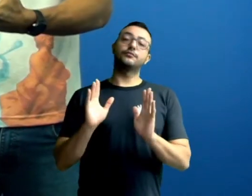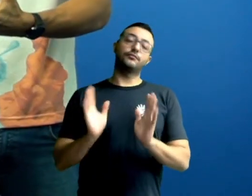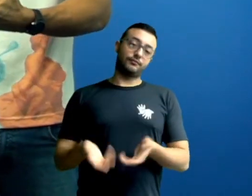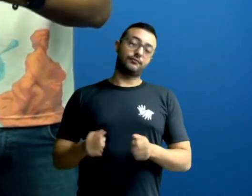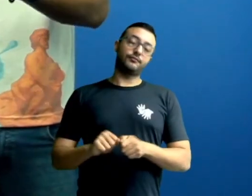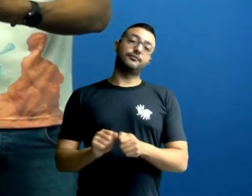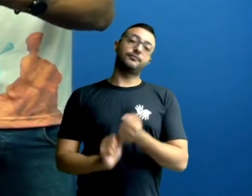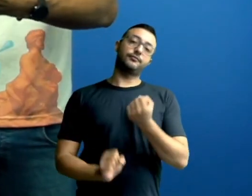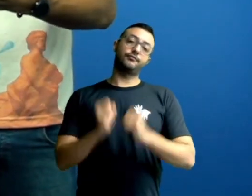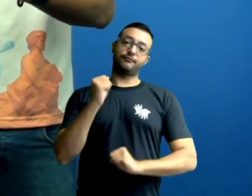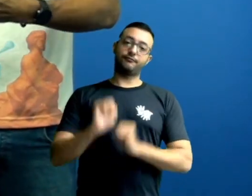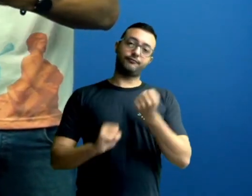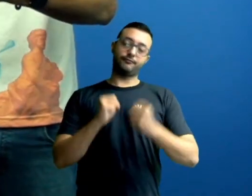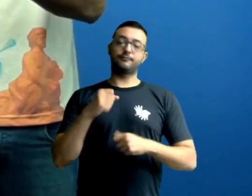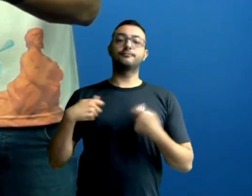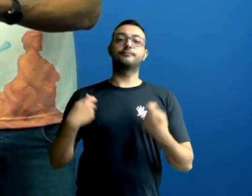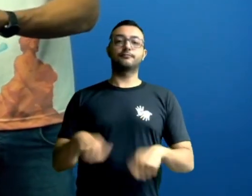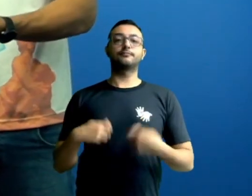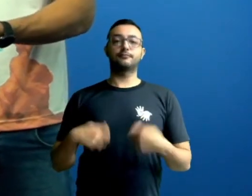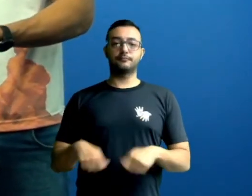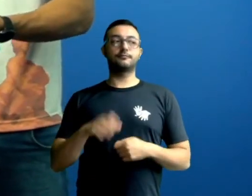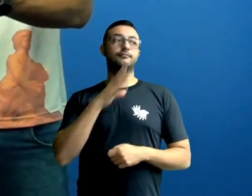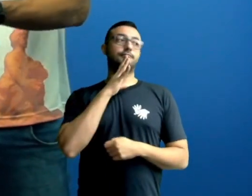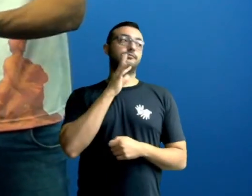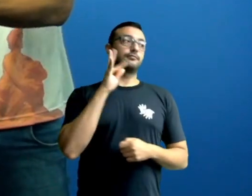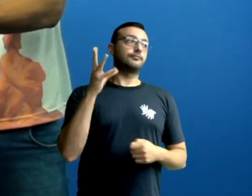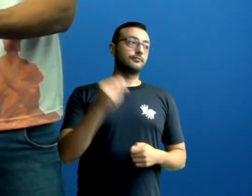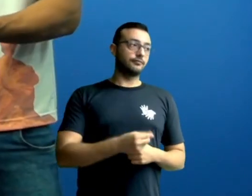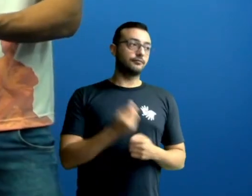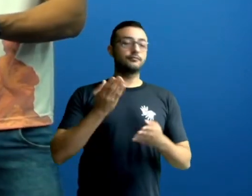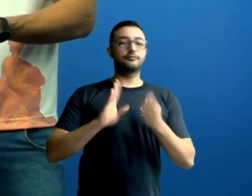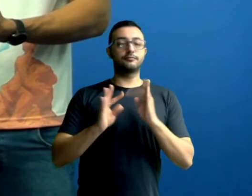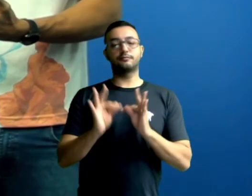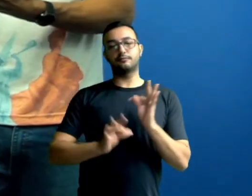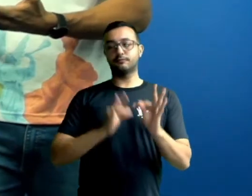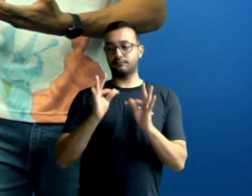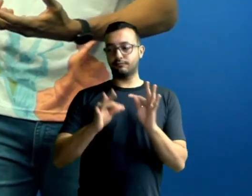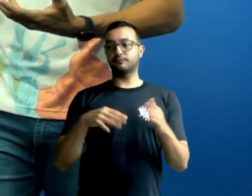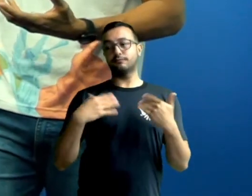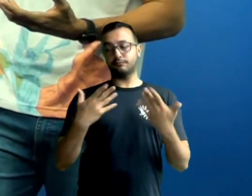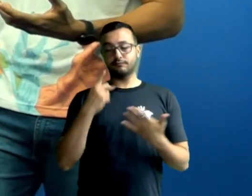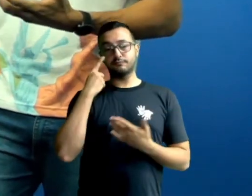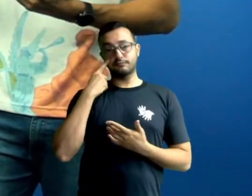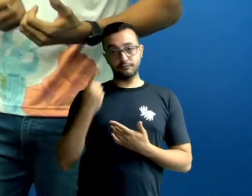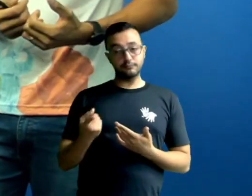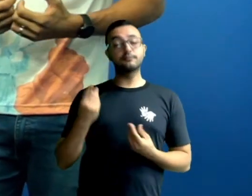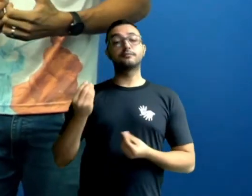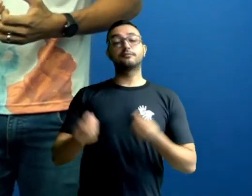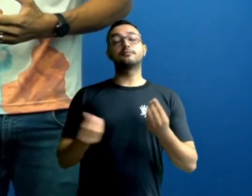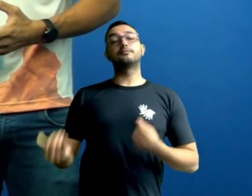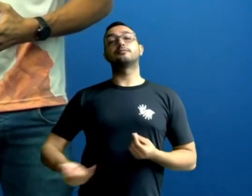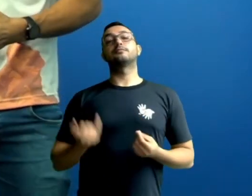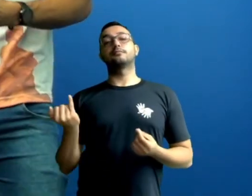serem produzidos, tiveram que ter um determinado conhecimento da biotecnologia. Observem como essa área é